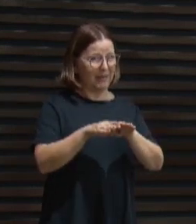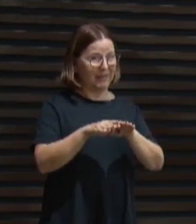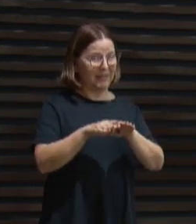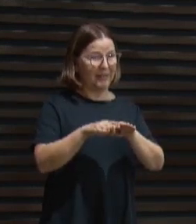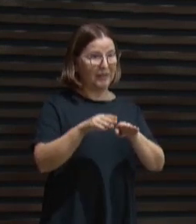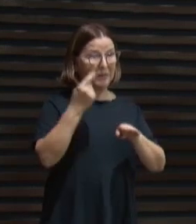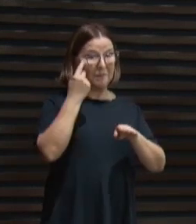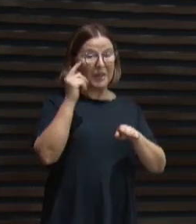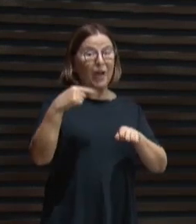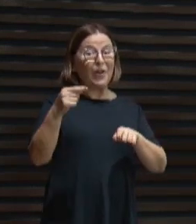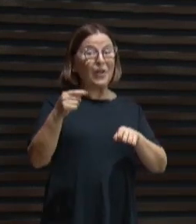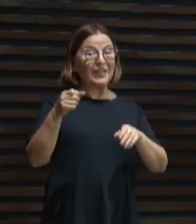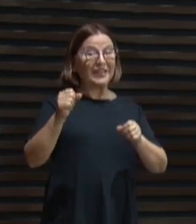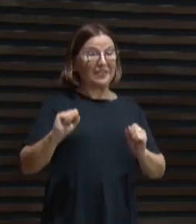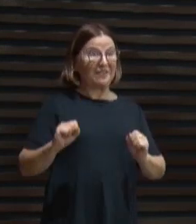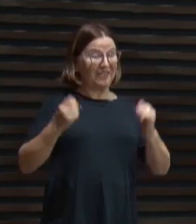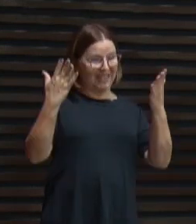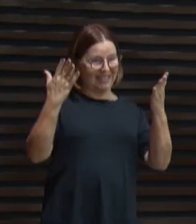graça.